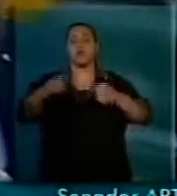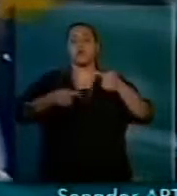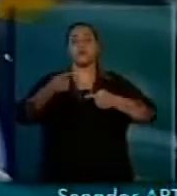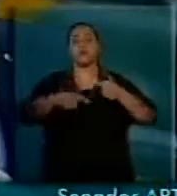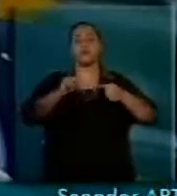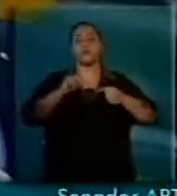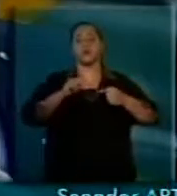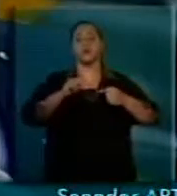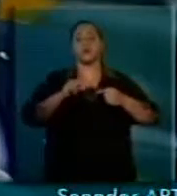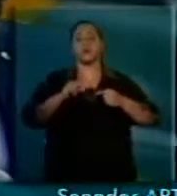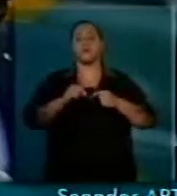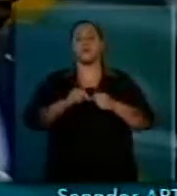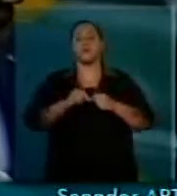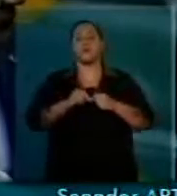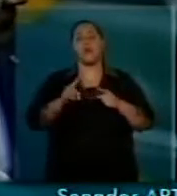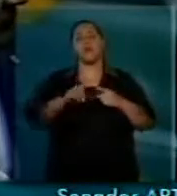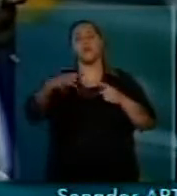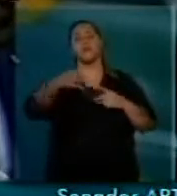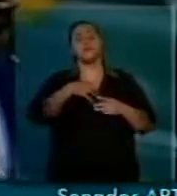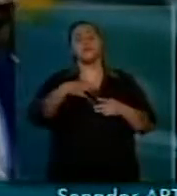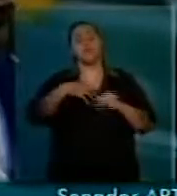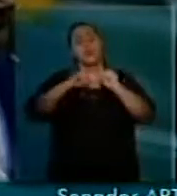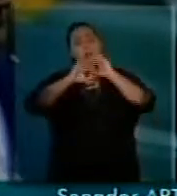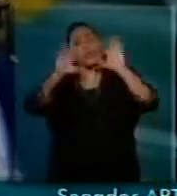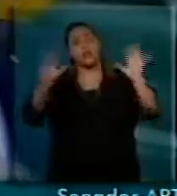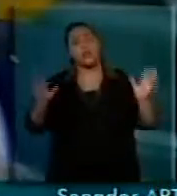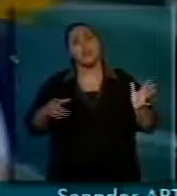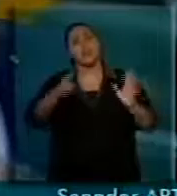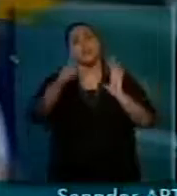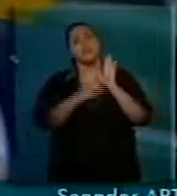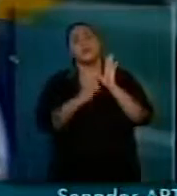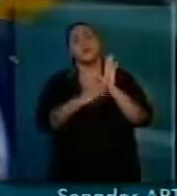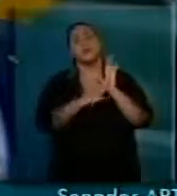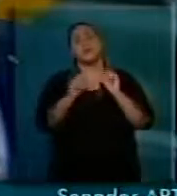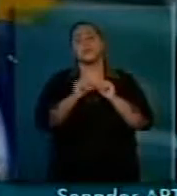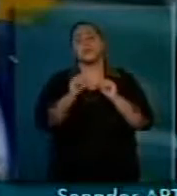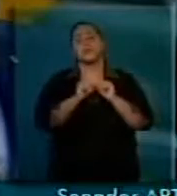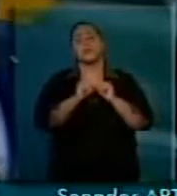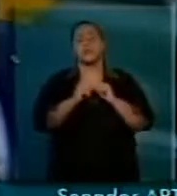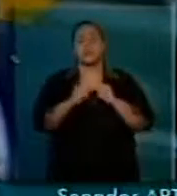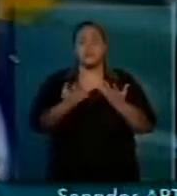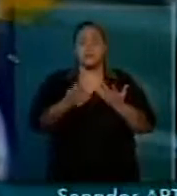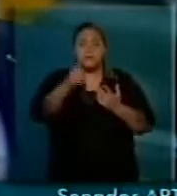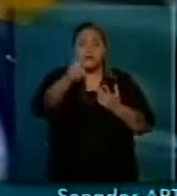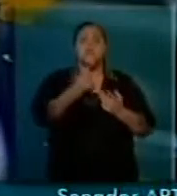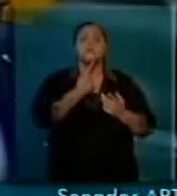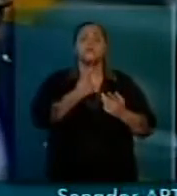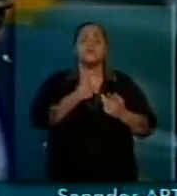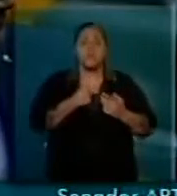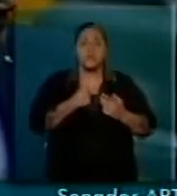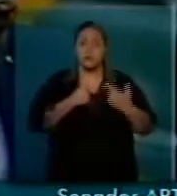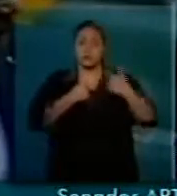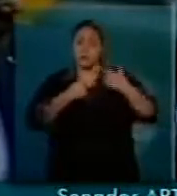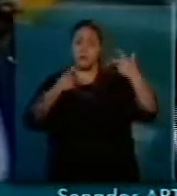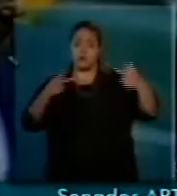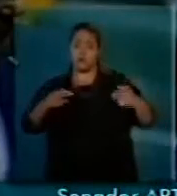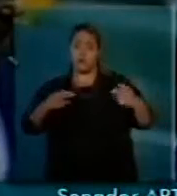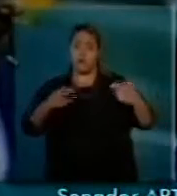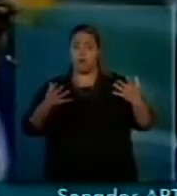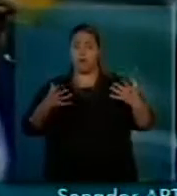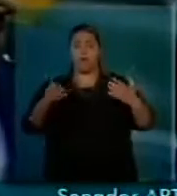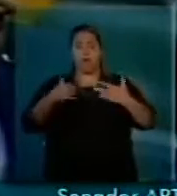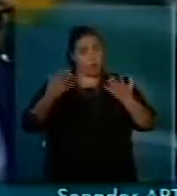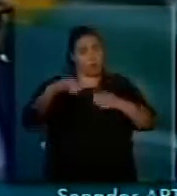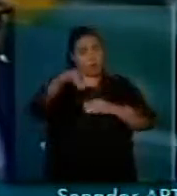E sim dizer que não senti clareza na proposta que Vossa Excelência nos faz. O seu desejo não é maior do que o meu, do meu partido, de ver votado